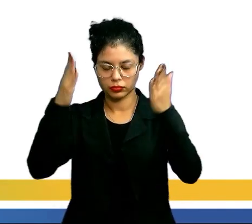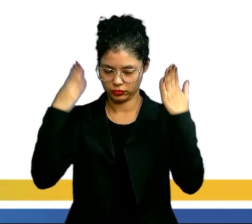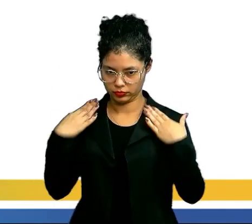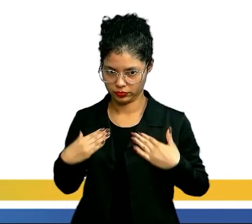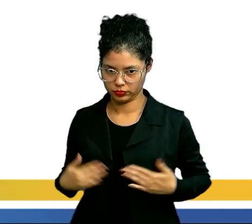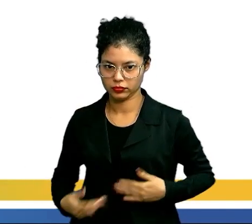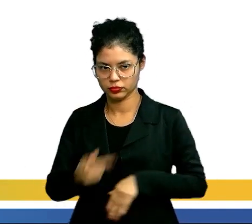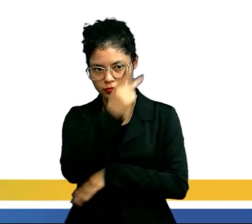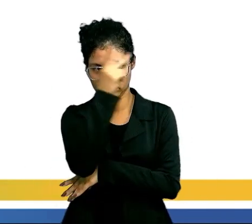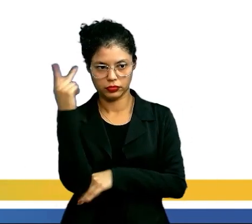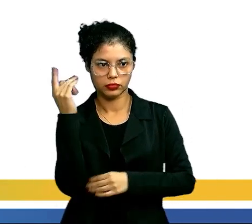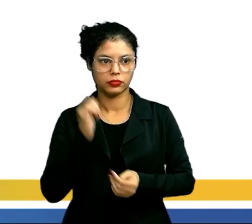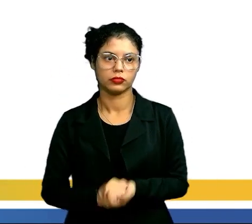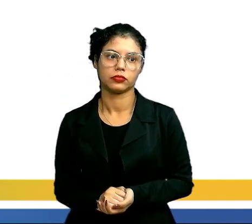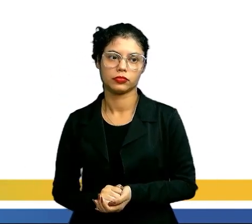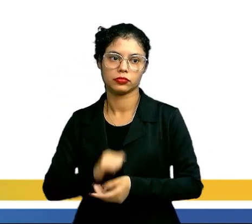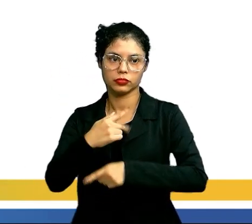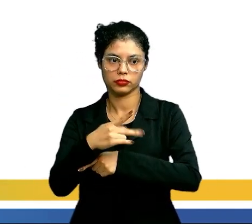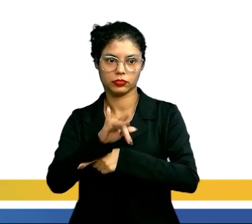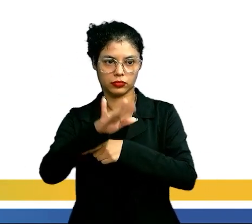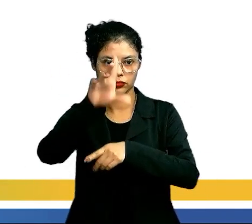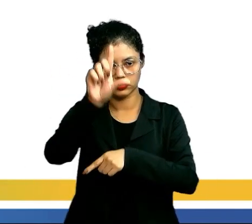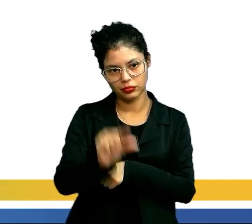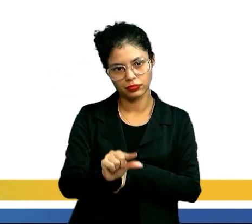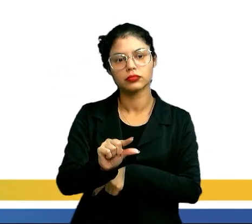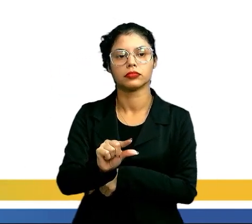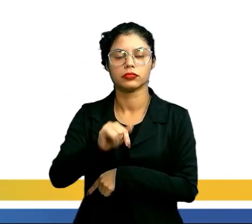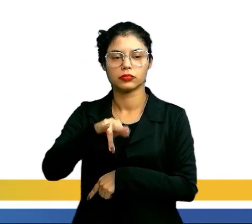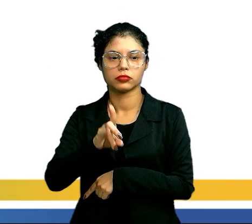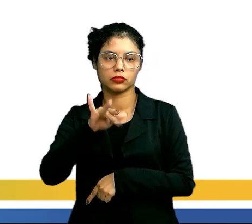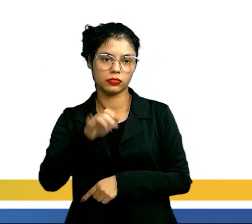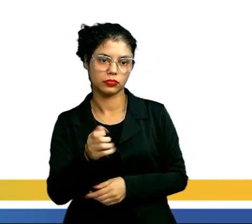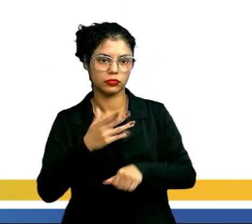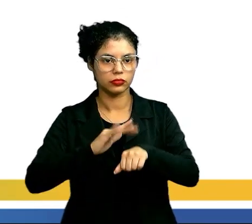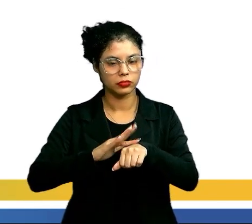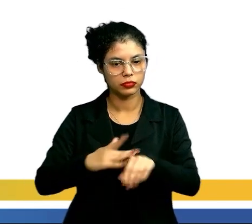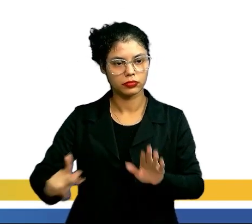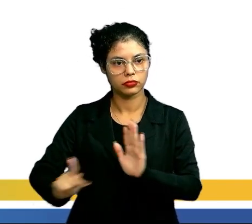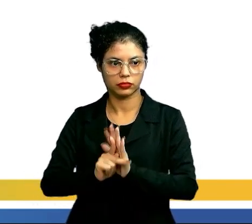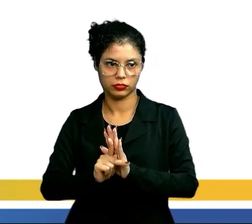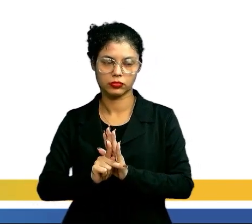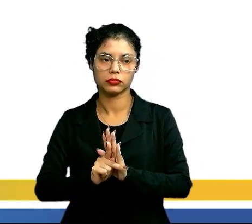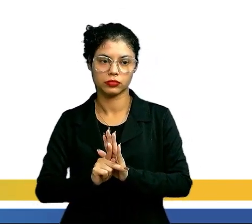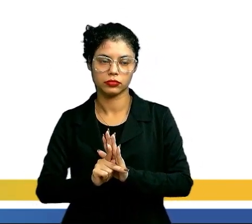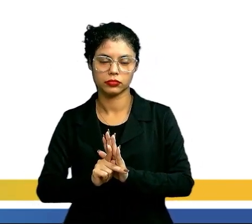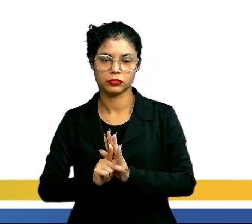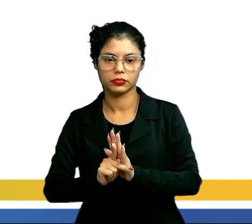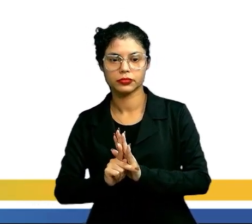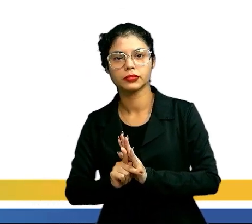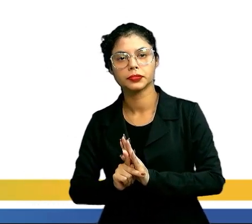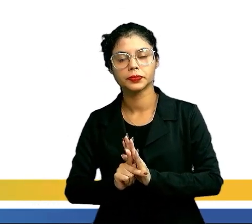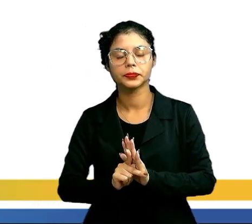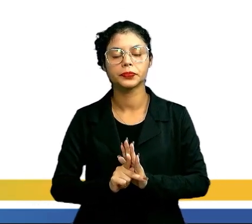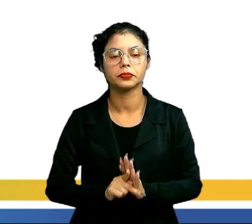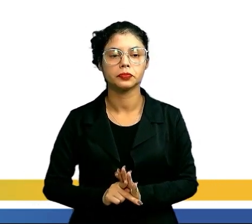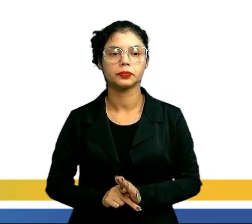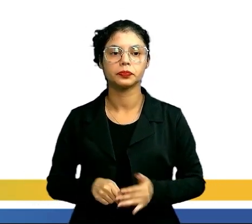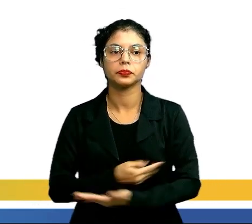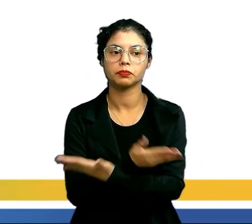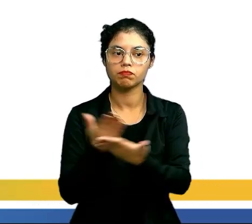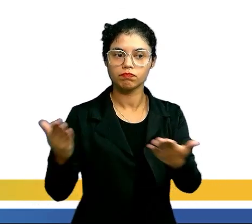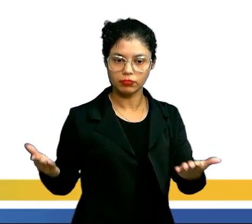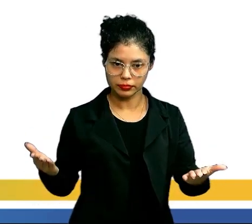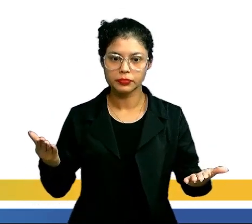tá? Então, pacientes com baixa imunidade, né, deixa eles né,